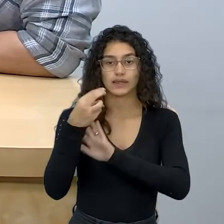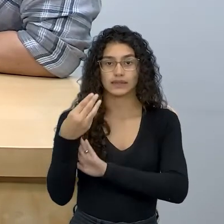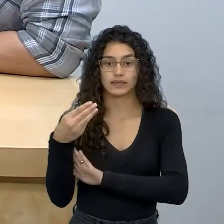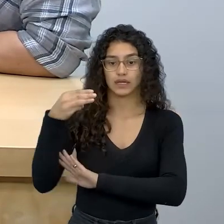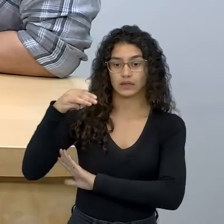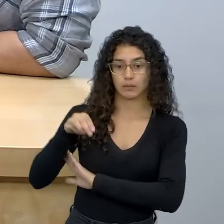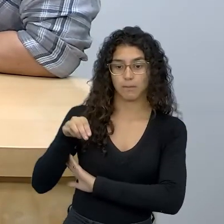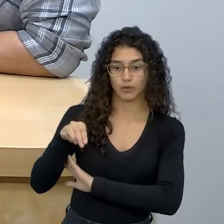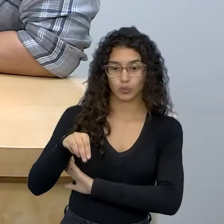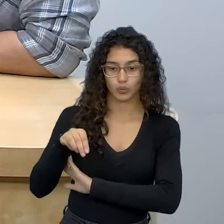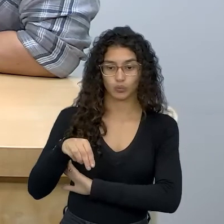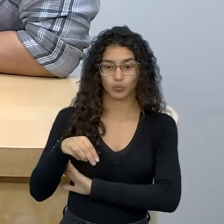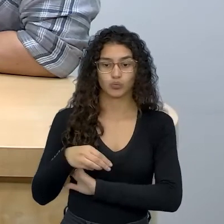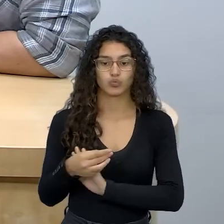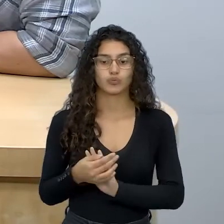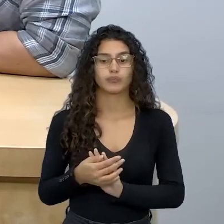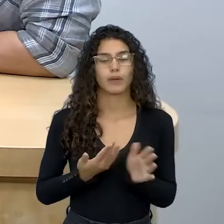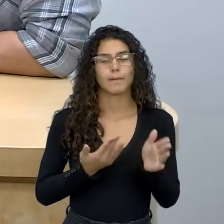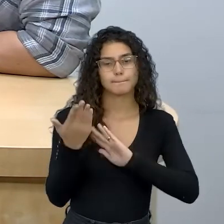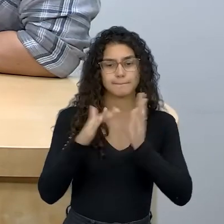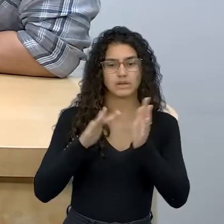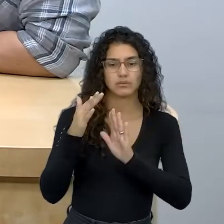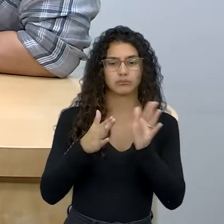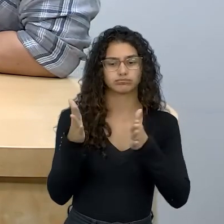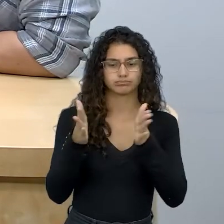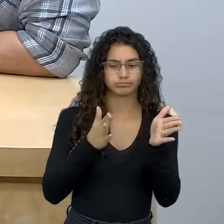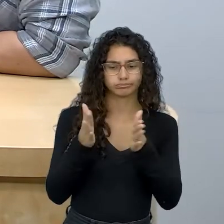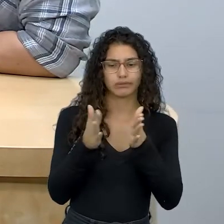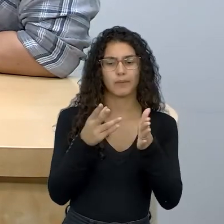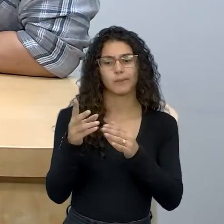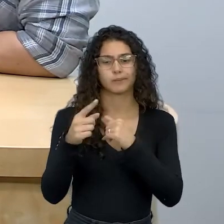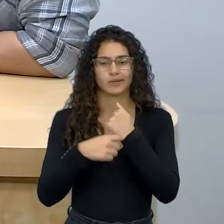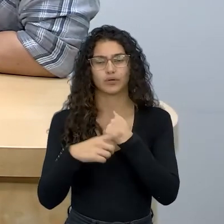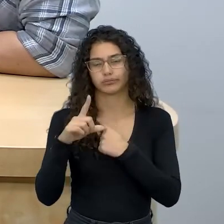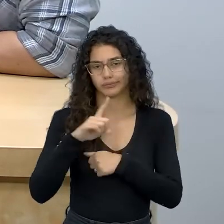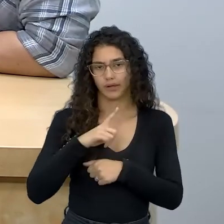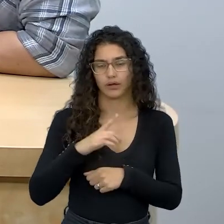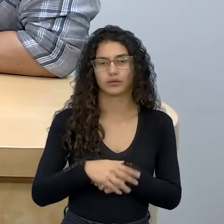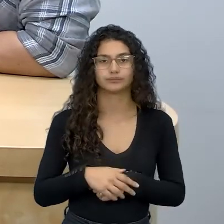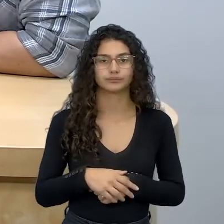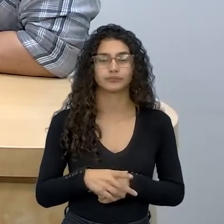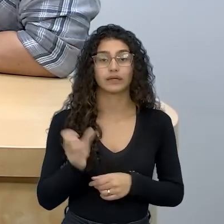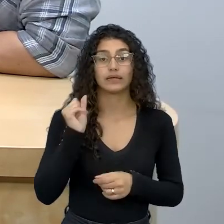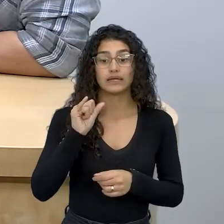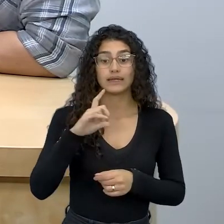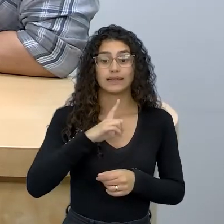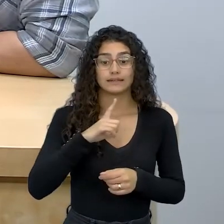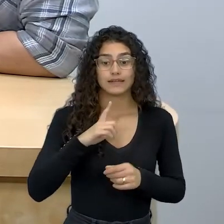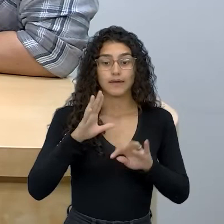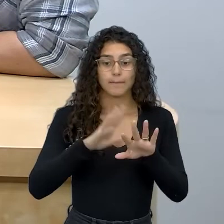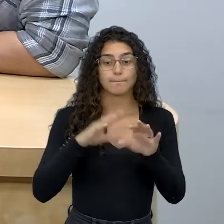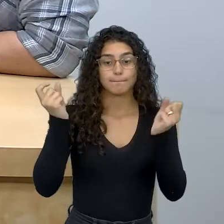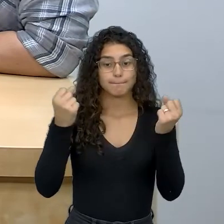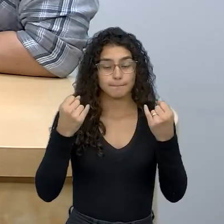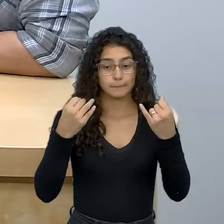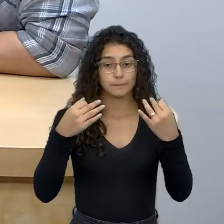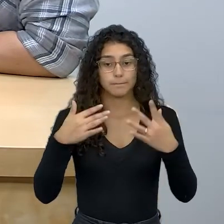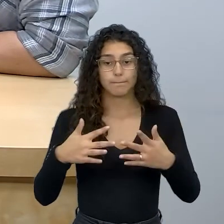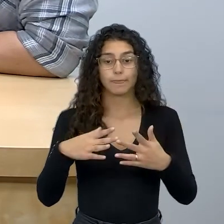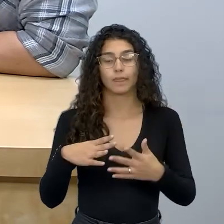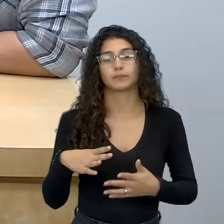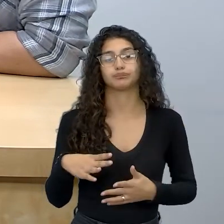minutos no máximo, tá? Que é mais ou menos o tempo que o pessoal tem. Então, realmente, você tem que falar, digamos,